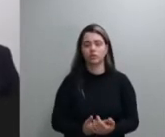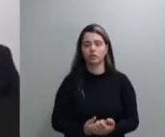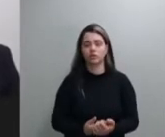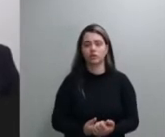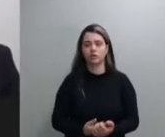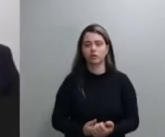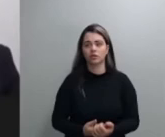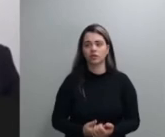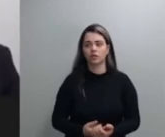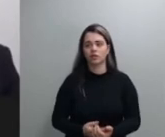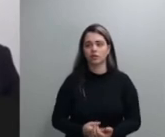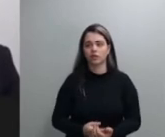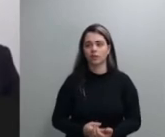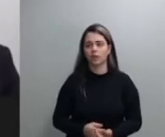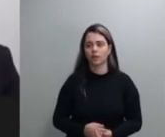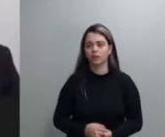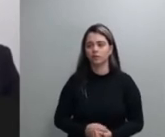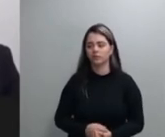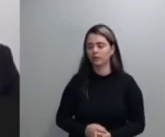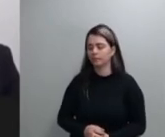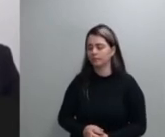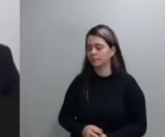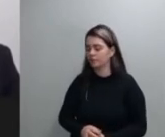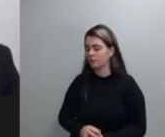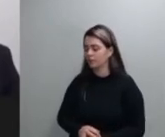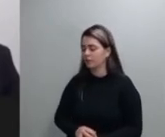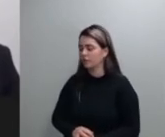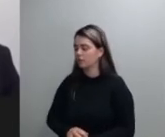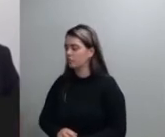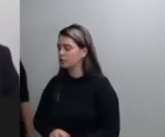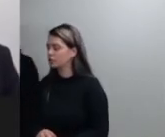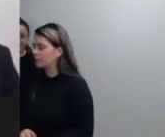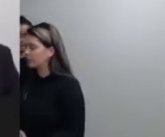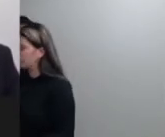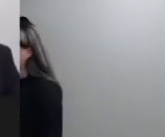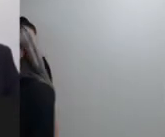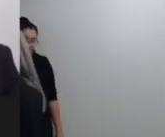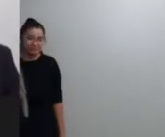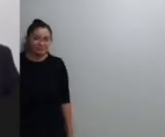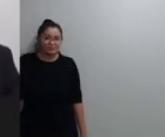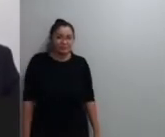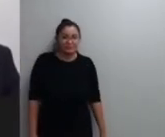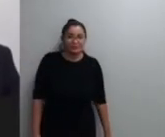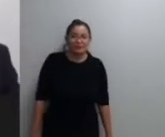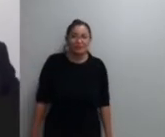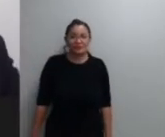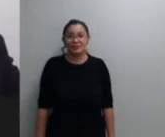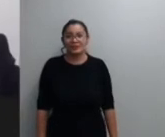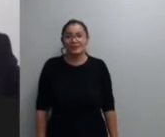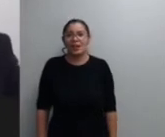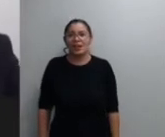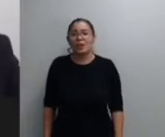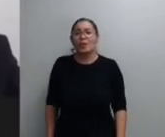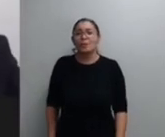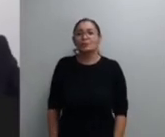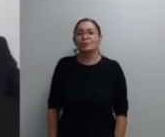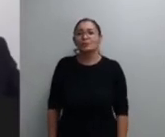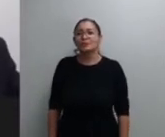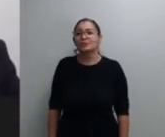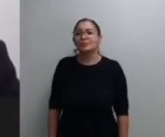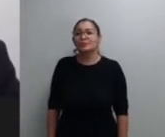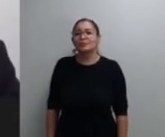testemunhas da pessoa não puderam ser ouvidas julgamento antecipado da lida julgamento antecipado de lida